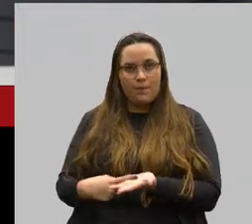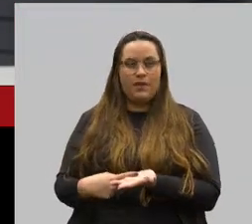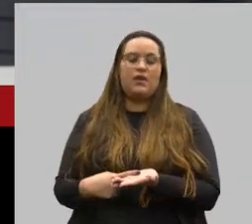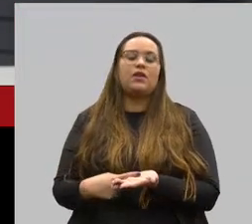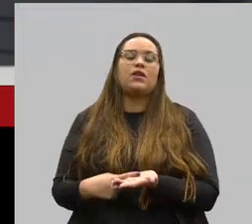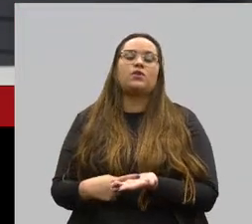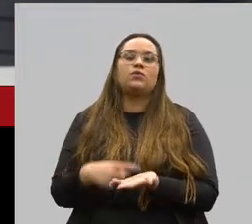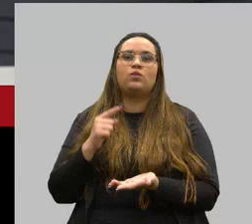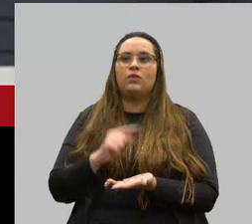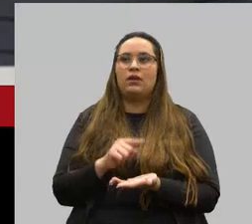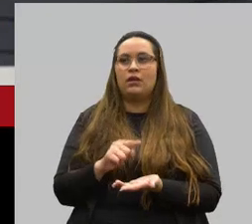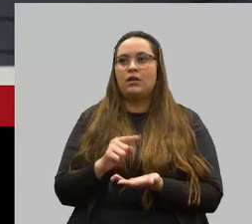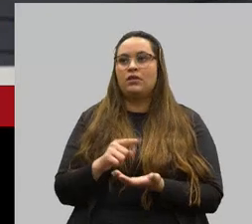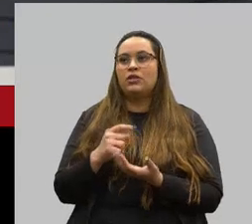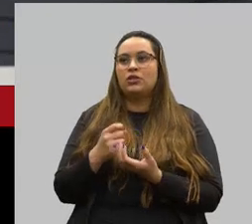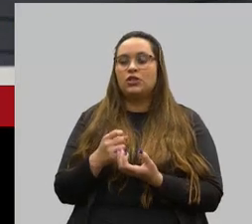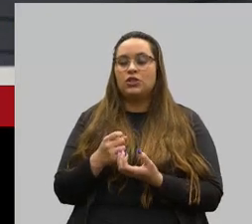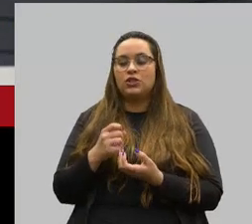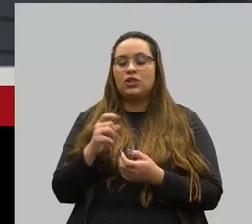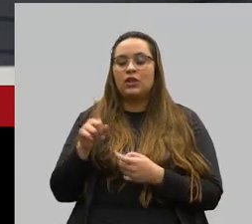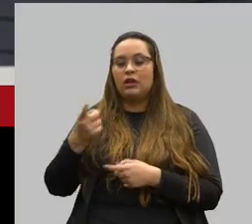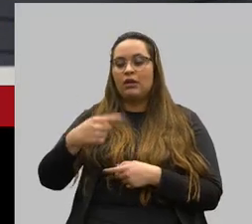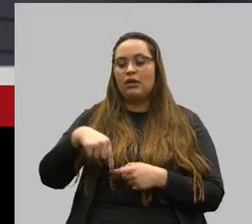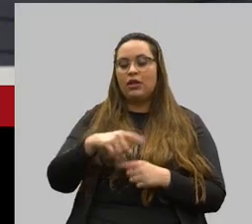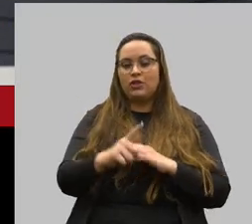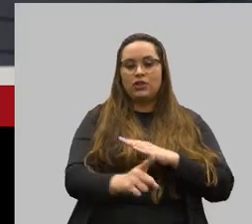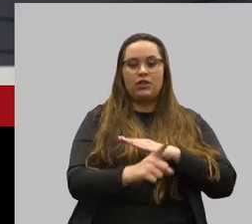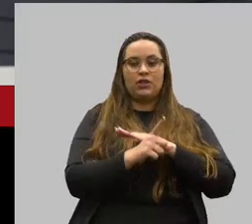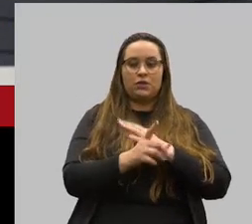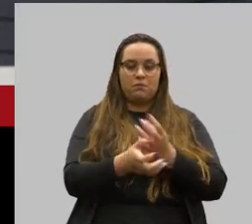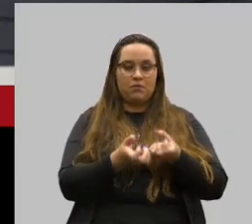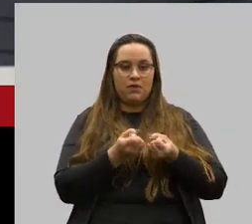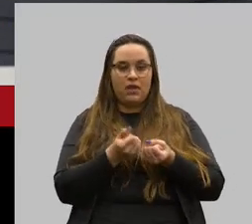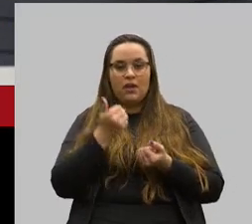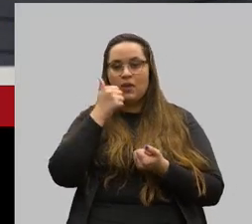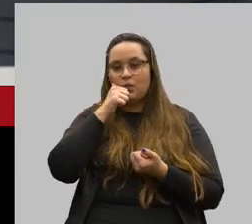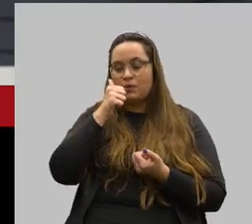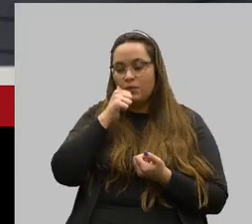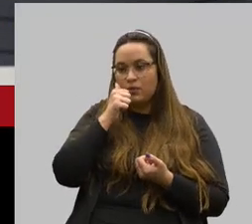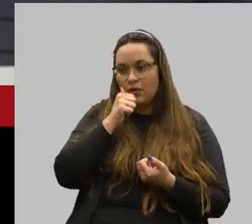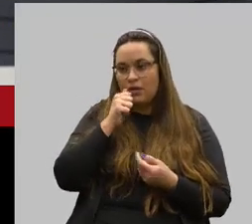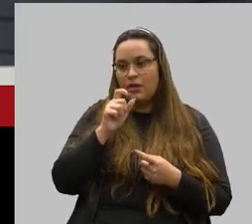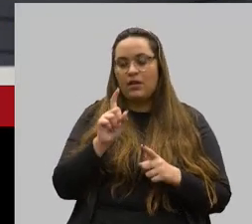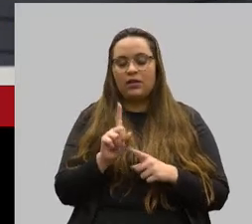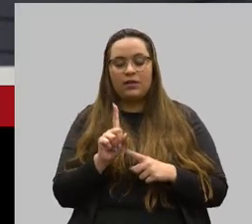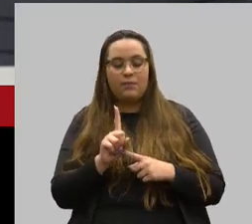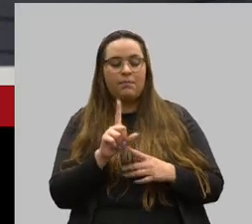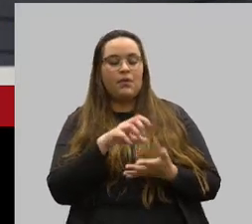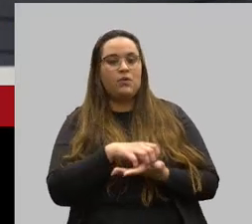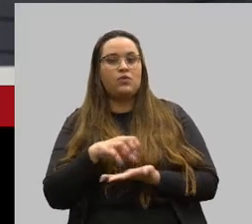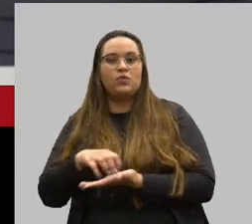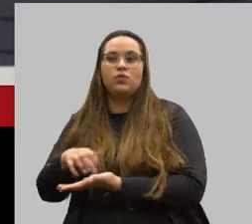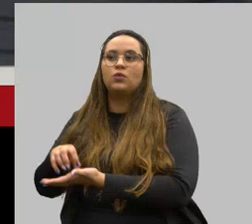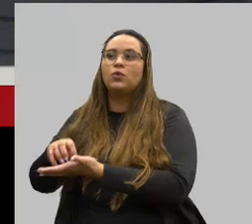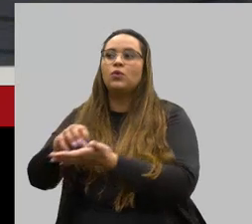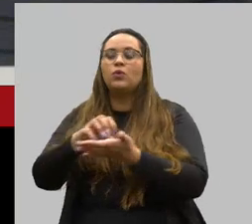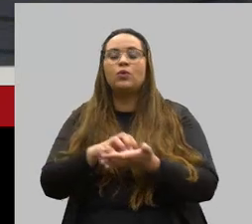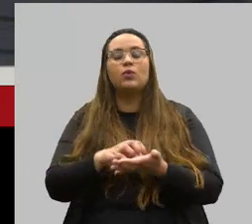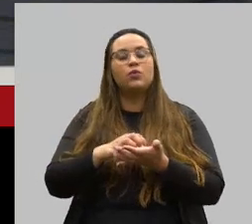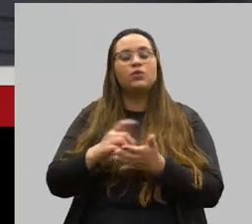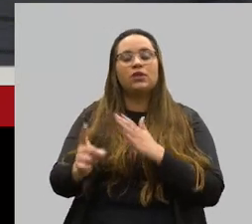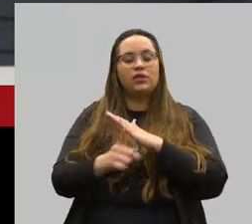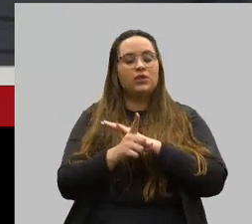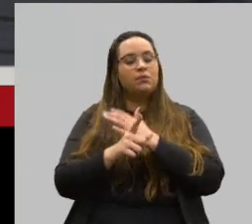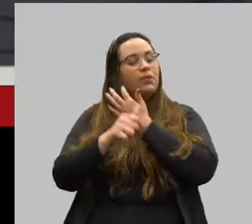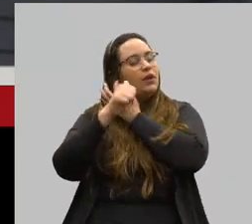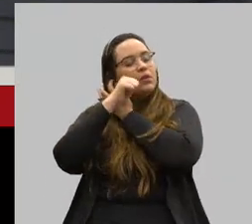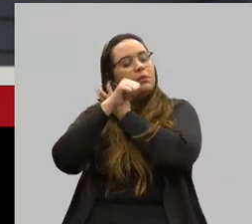melhor estruturação das delegacias de Atendimento à mulher da criação dos núcleos integrados de Atendimento à mulher nos municípios